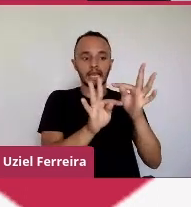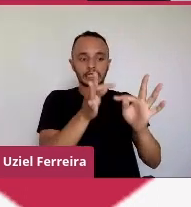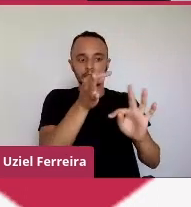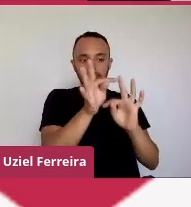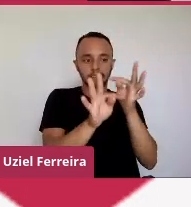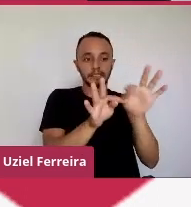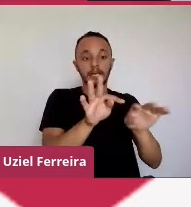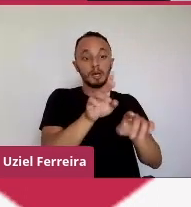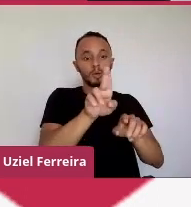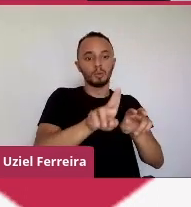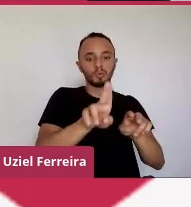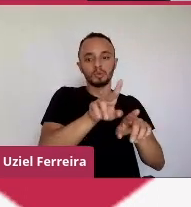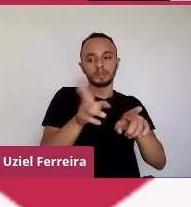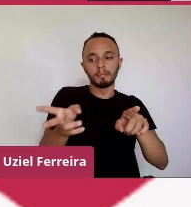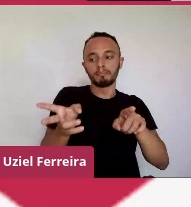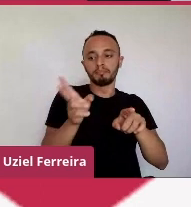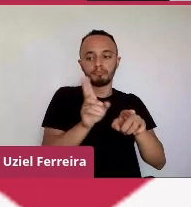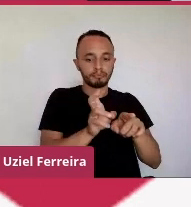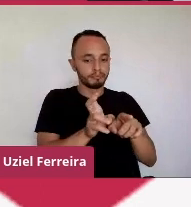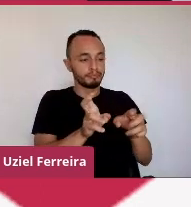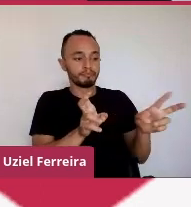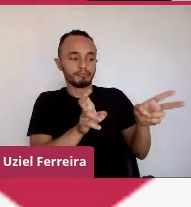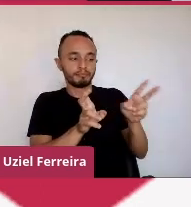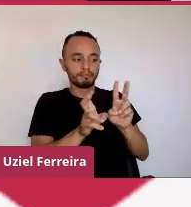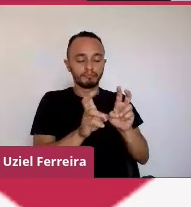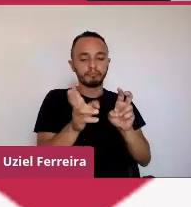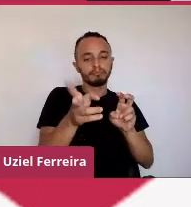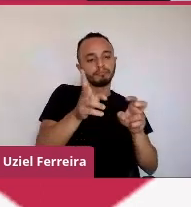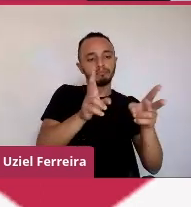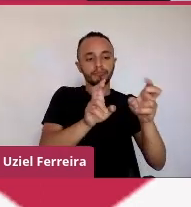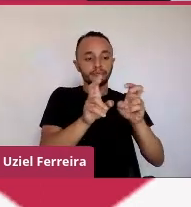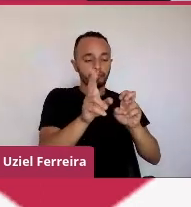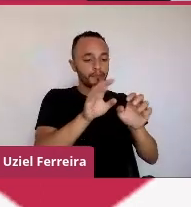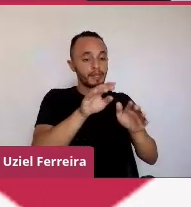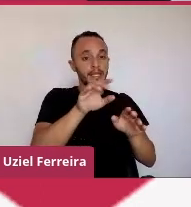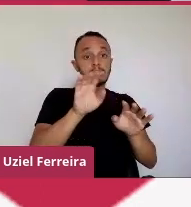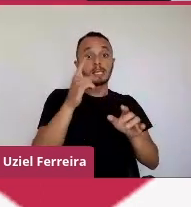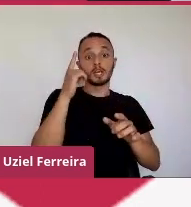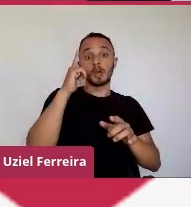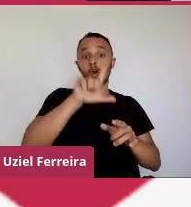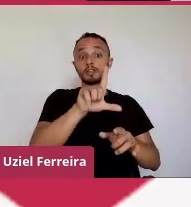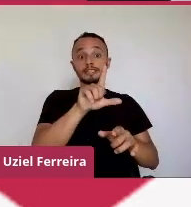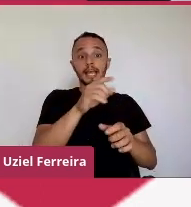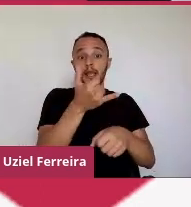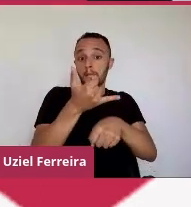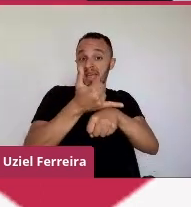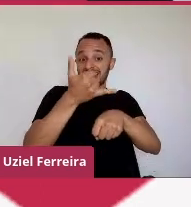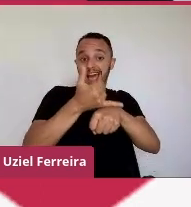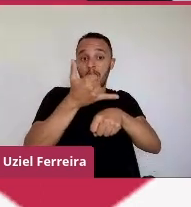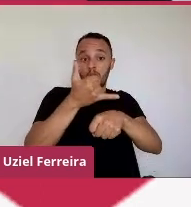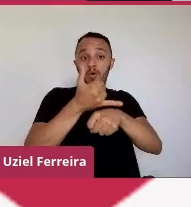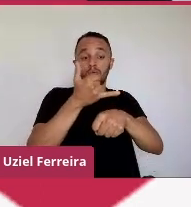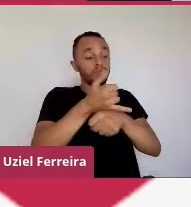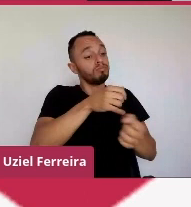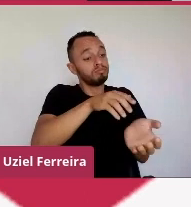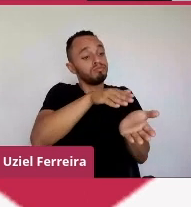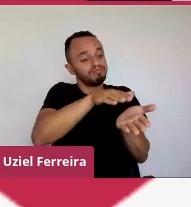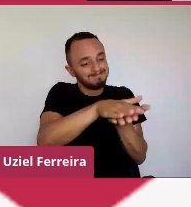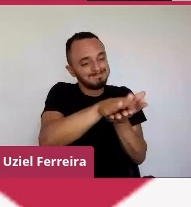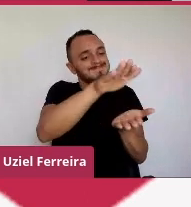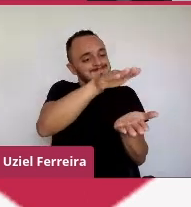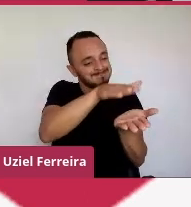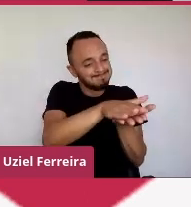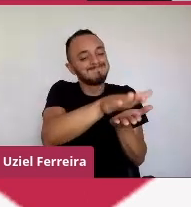desenvolve muito rapidamente e ganha um espaço muito grande nessa indústria, nessa imprensa.